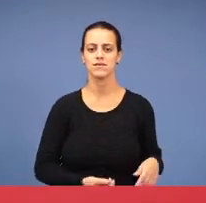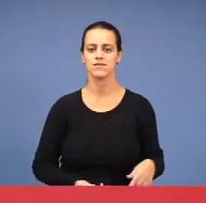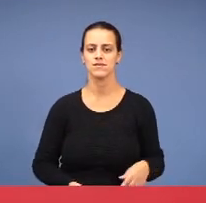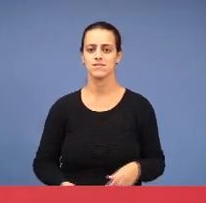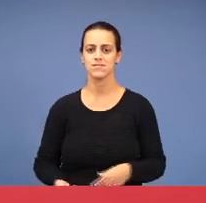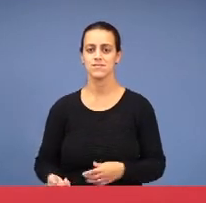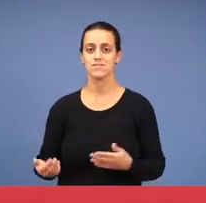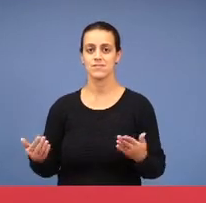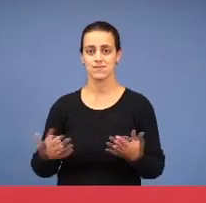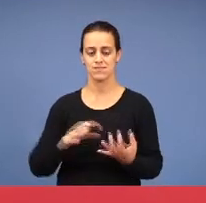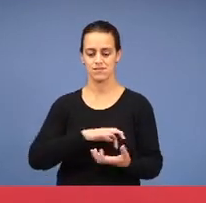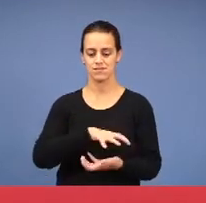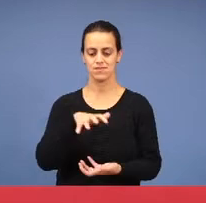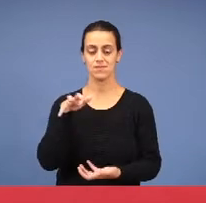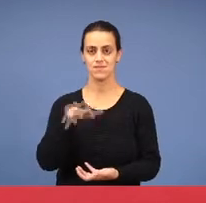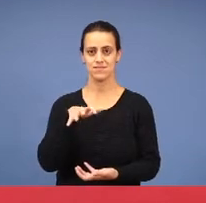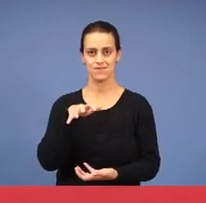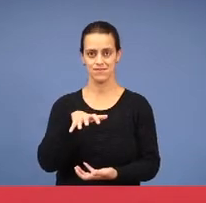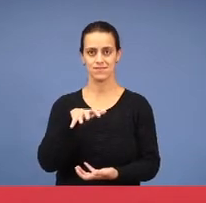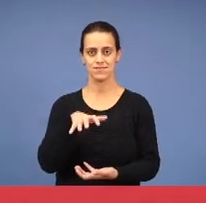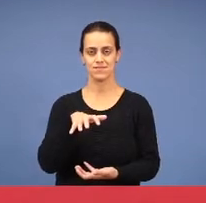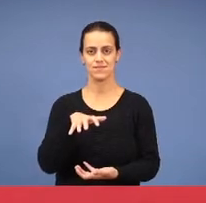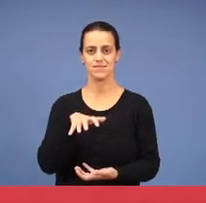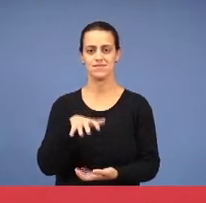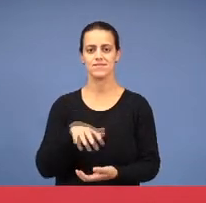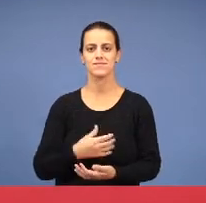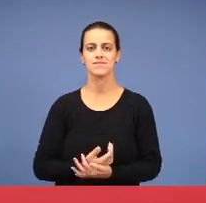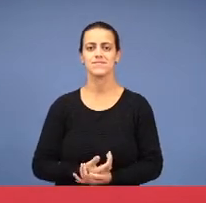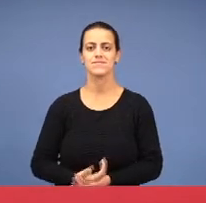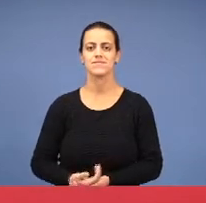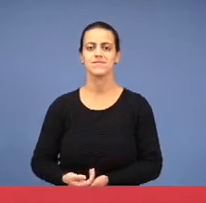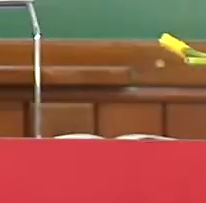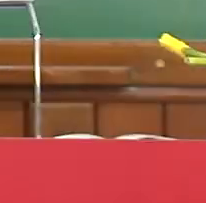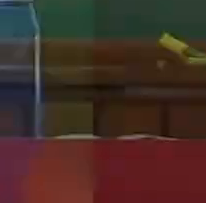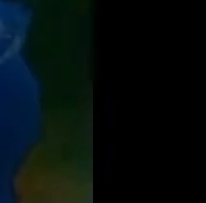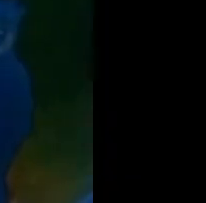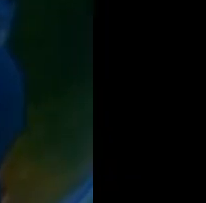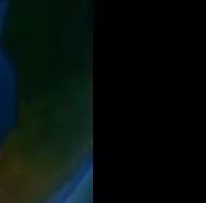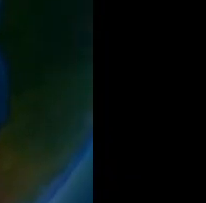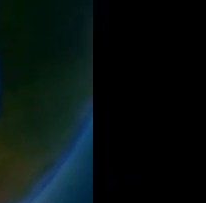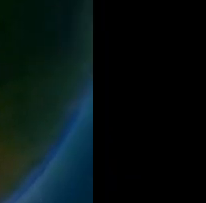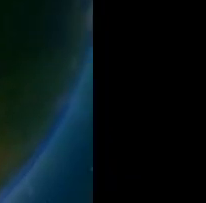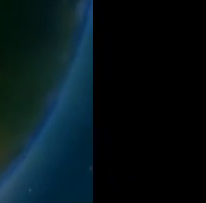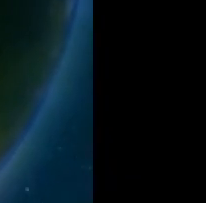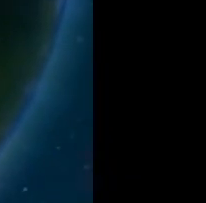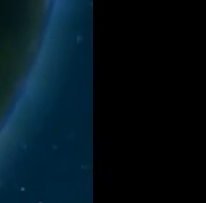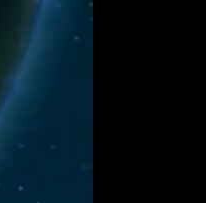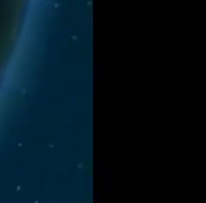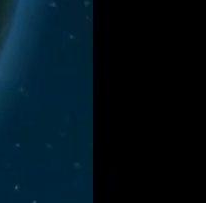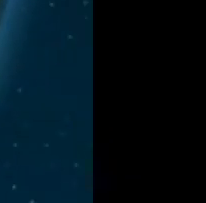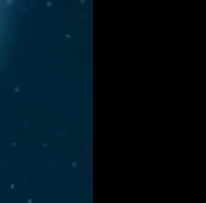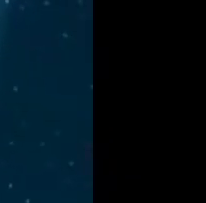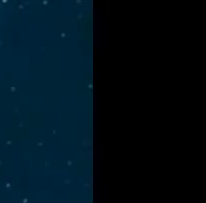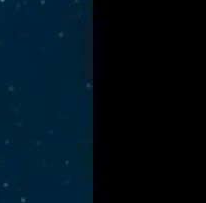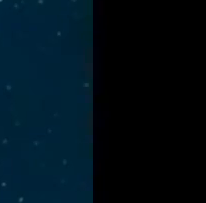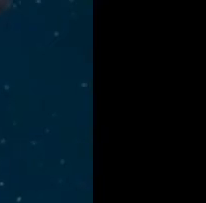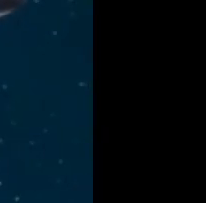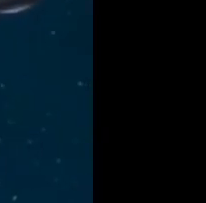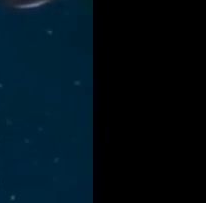Vamos à vinheta. Os pastores vão cuidar agora das igrejas.